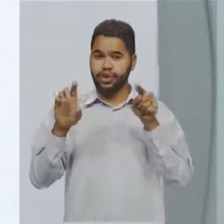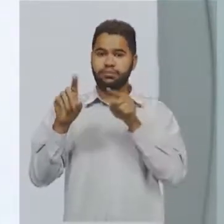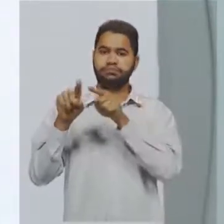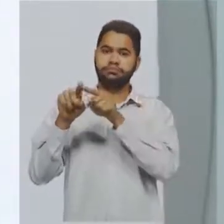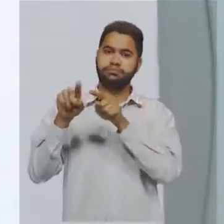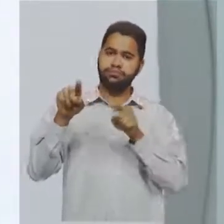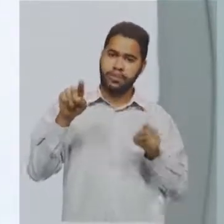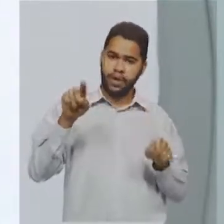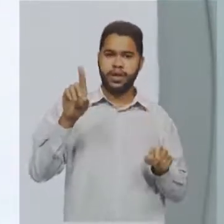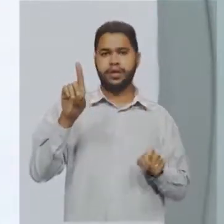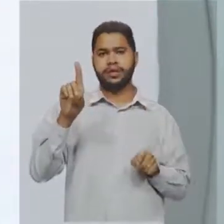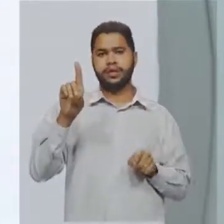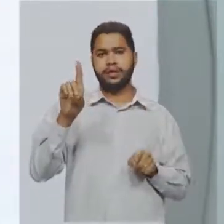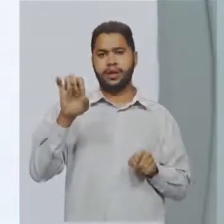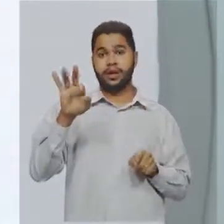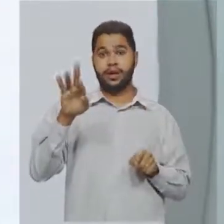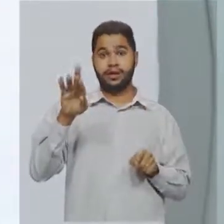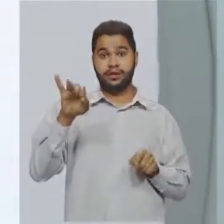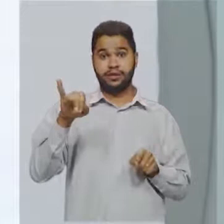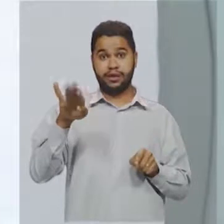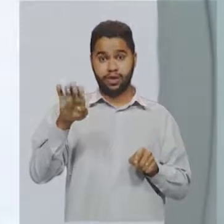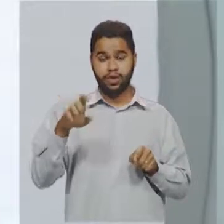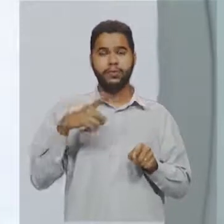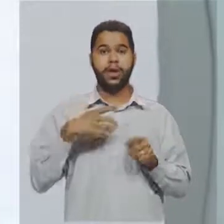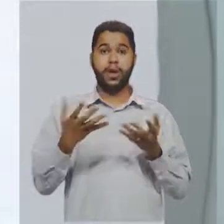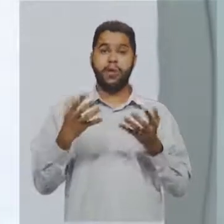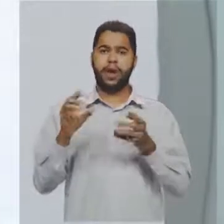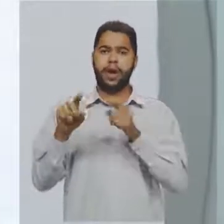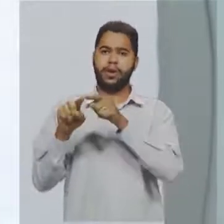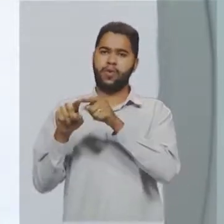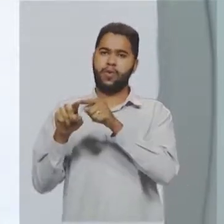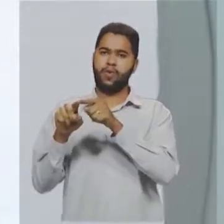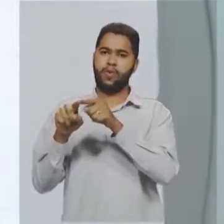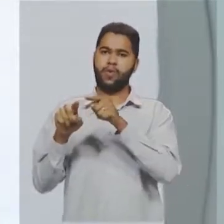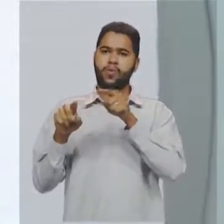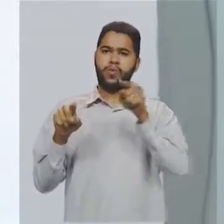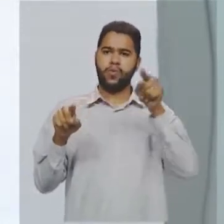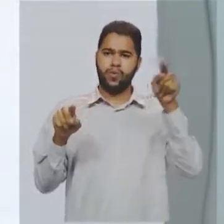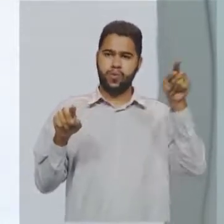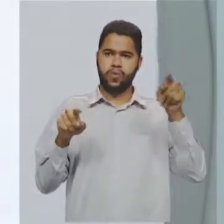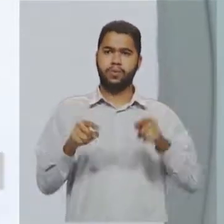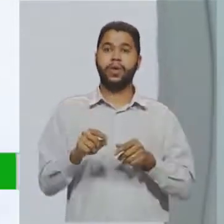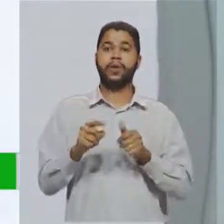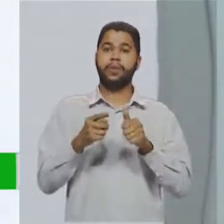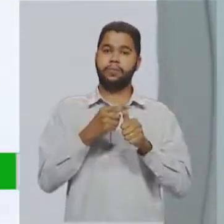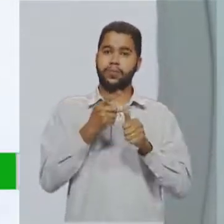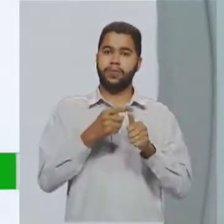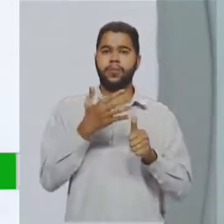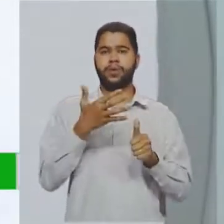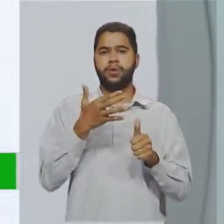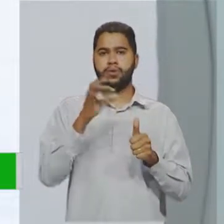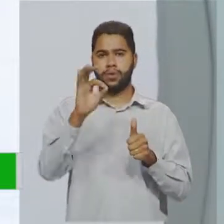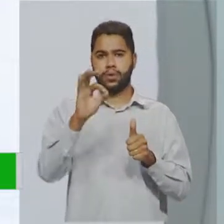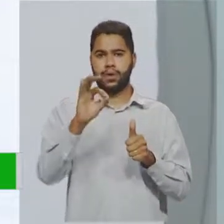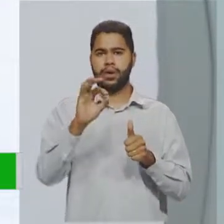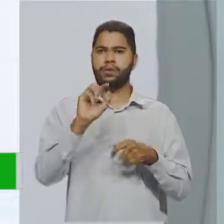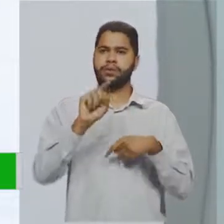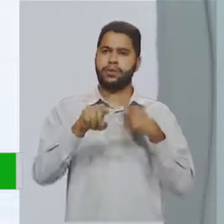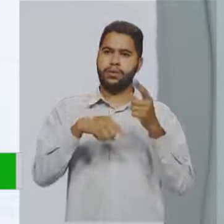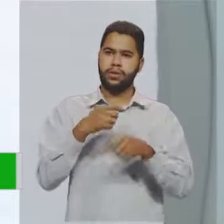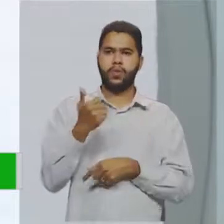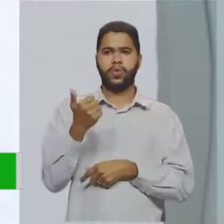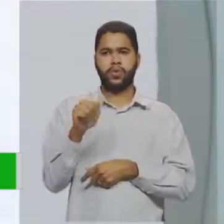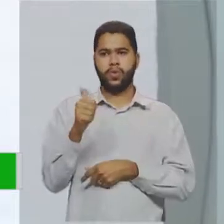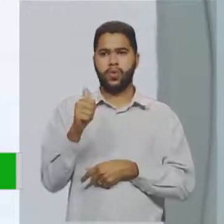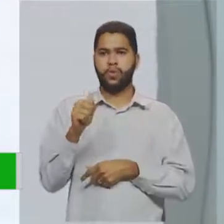eu vou colocar em ordem crescente. Então, aqui no caso, menor é o 10, então o primeiro é o 10, depois